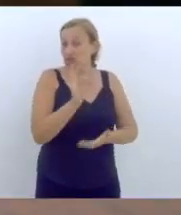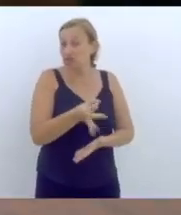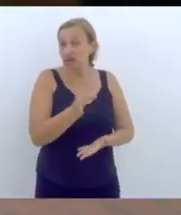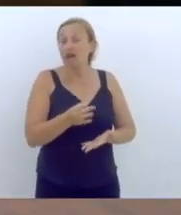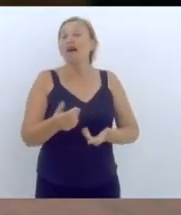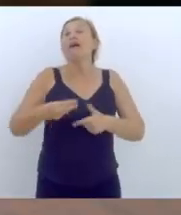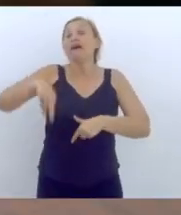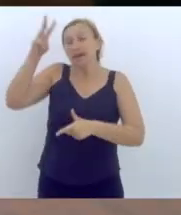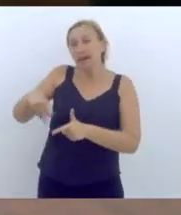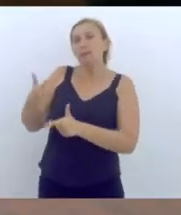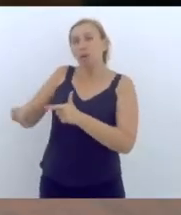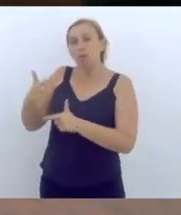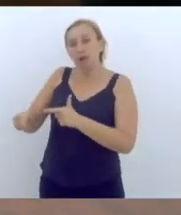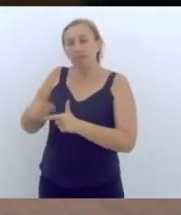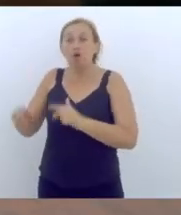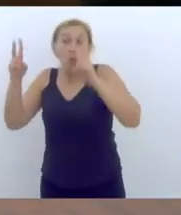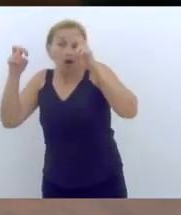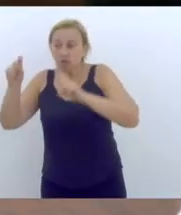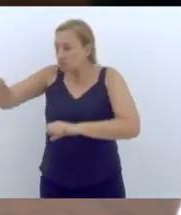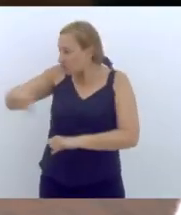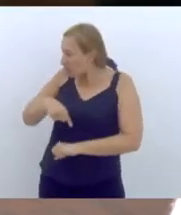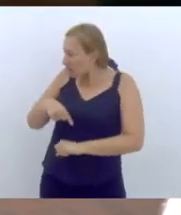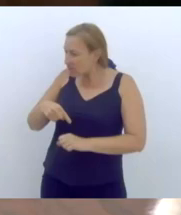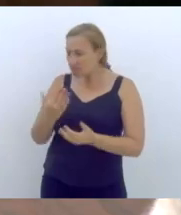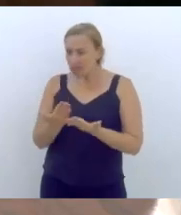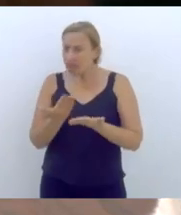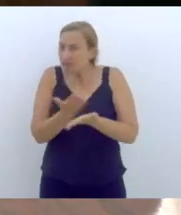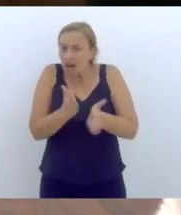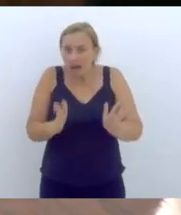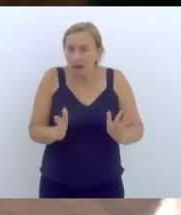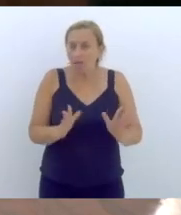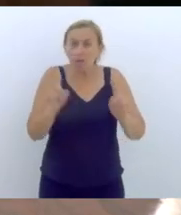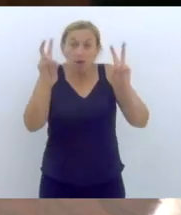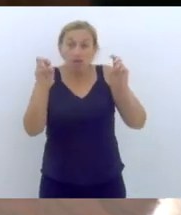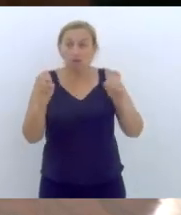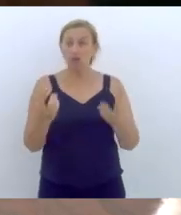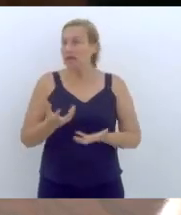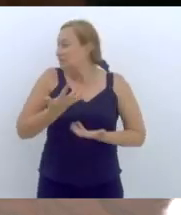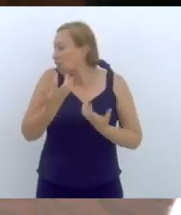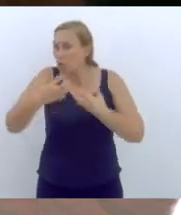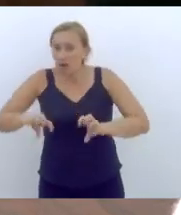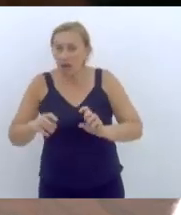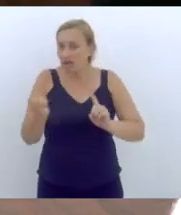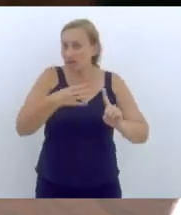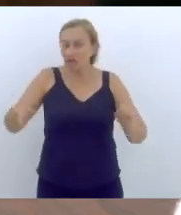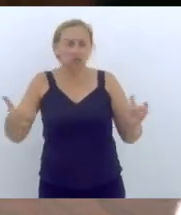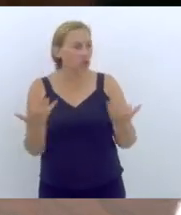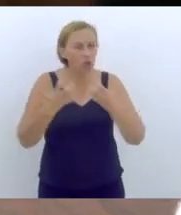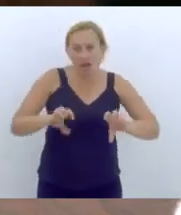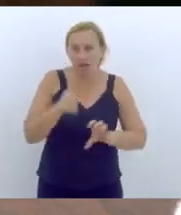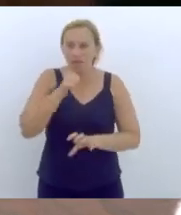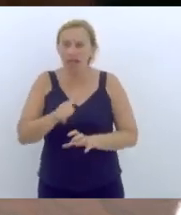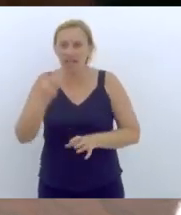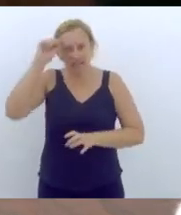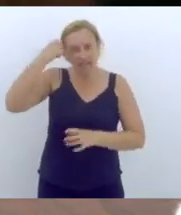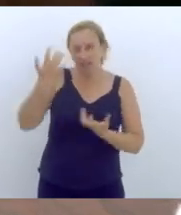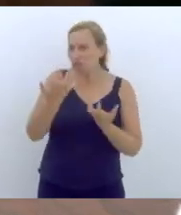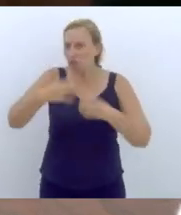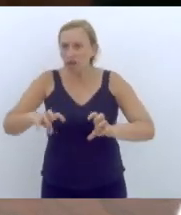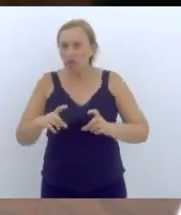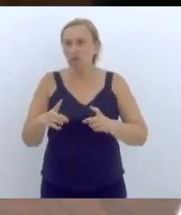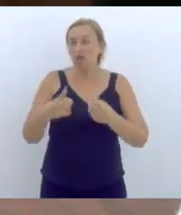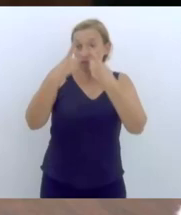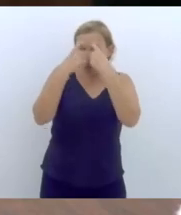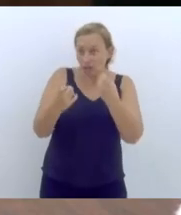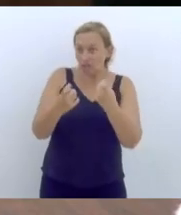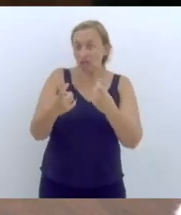mérito, venha ao plenário e derrota no mérito. Ou seja, não quero LGBTs, não quero mulheres negras, não quero violência política, isso é